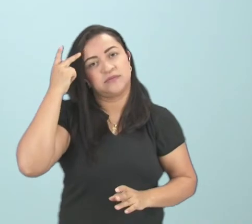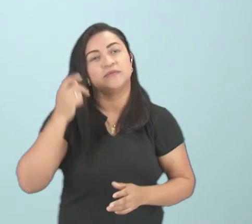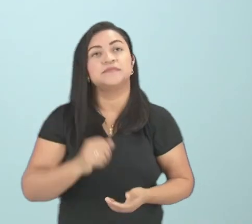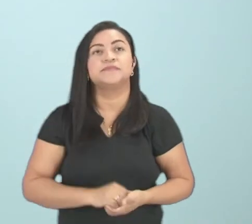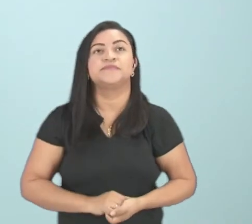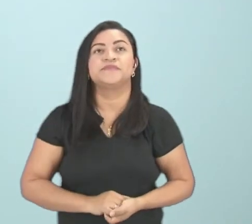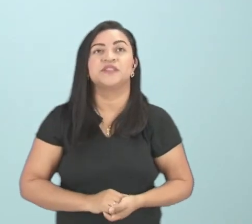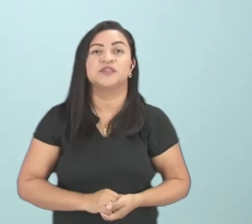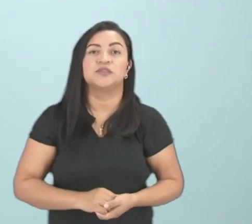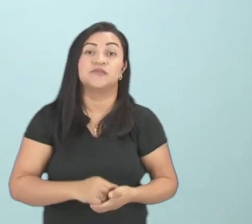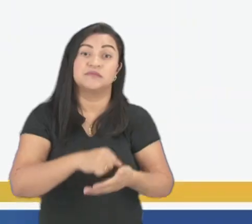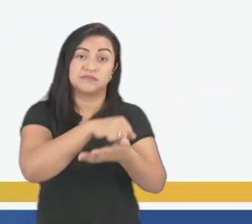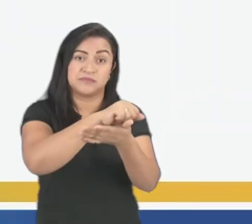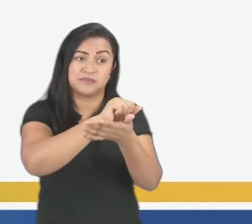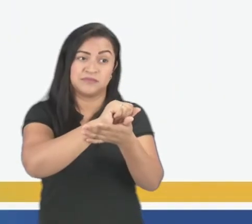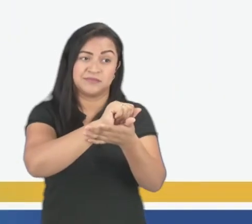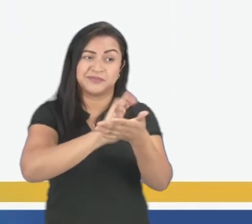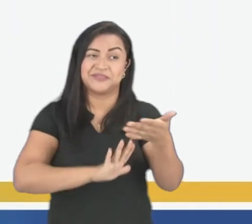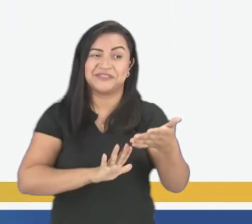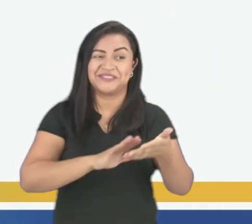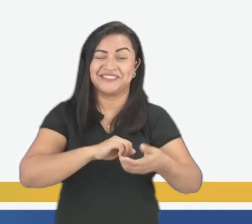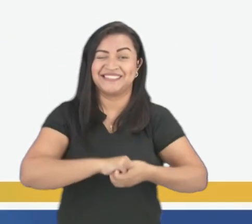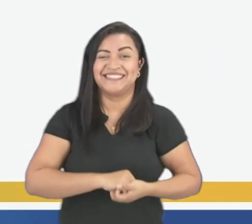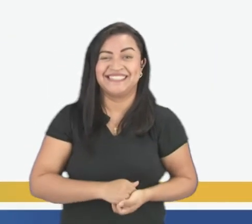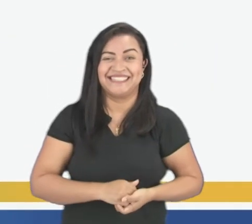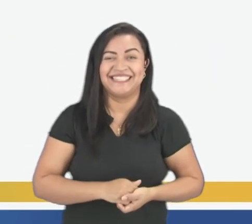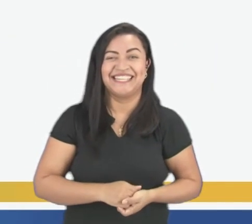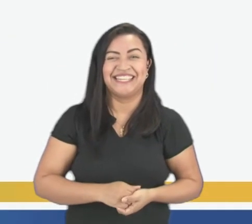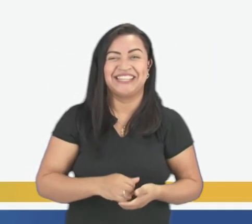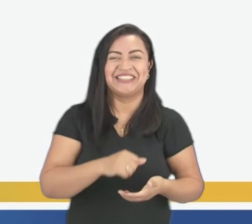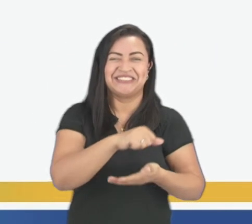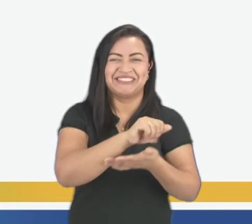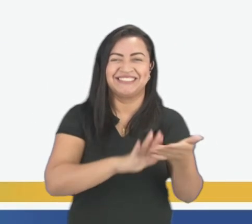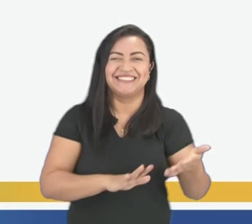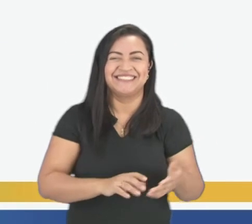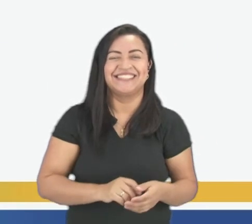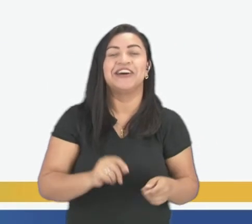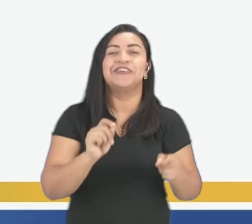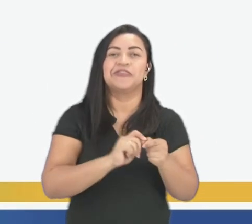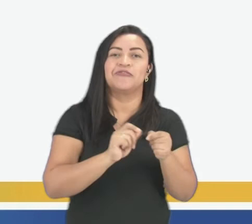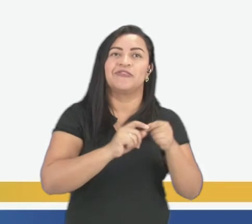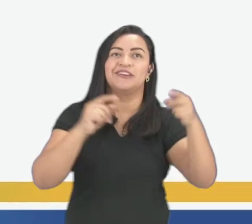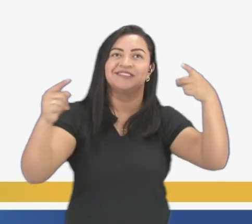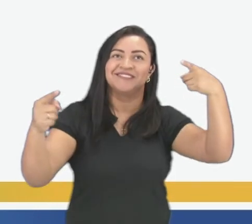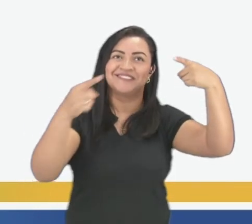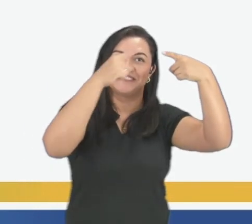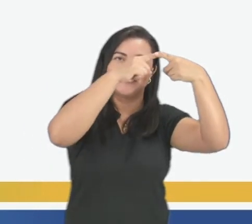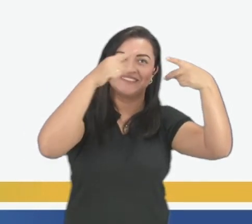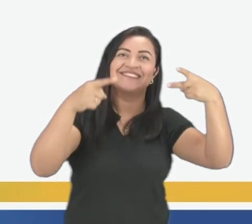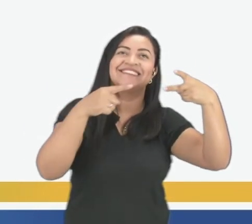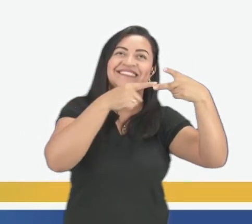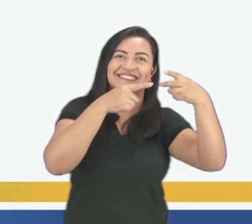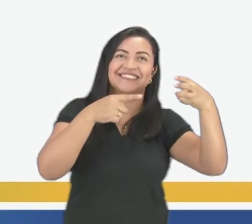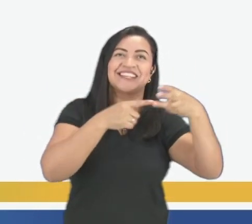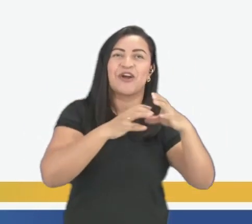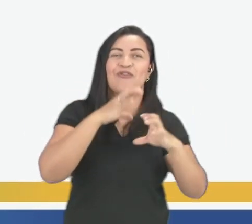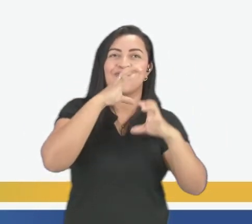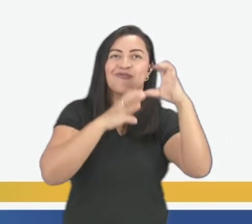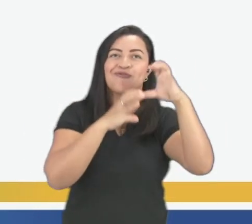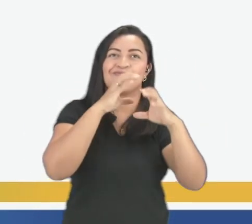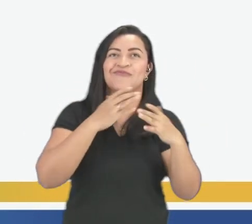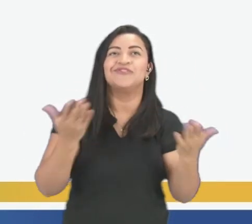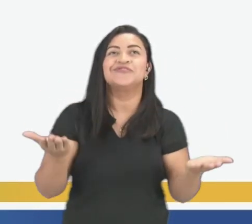nossa primeira atividade, aí, nossa exercitando, faça a correspondência correta entre conflito atual e conflito